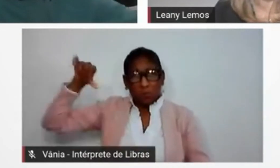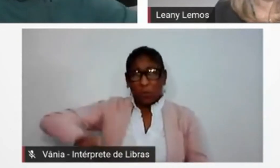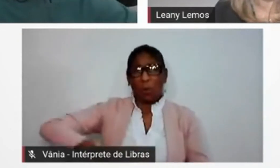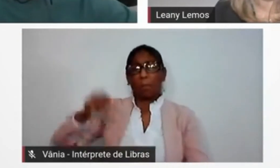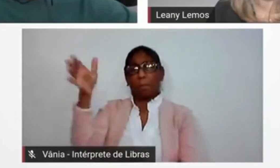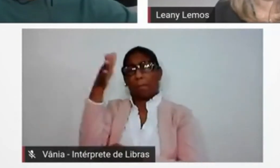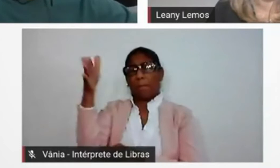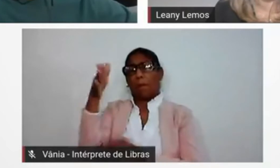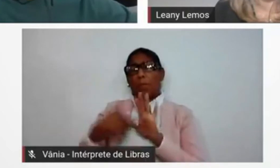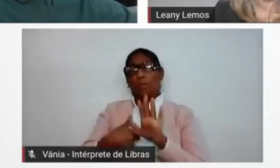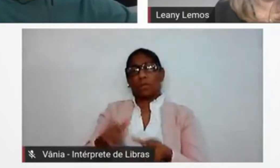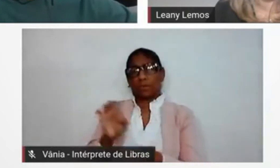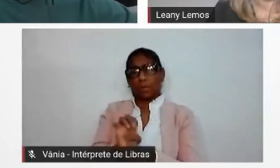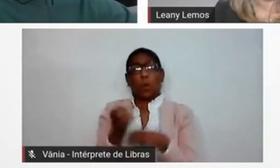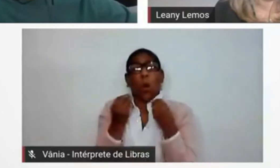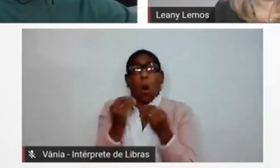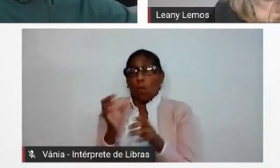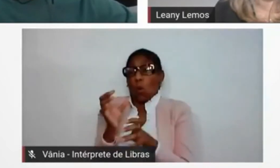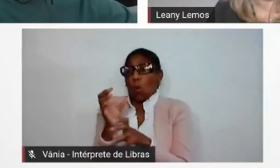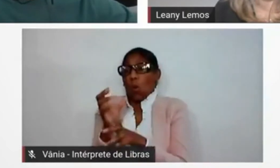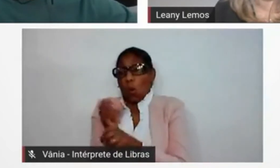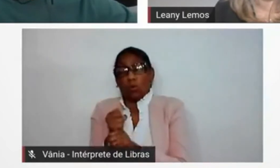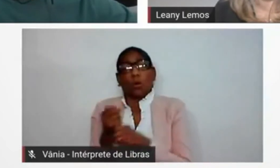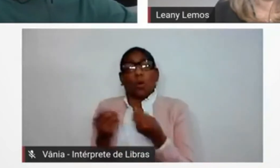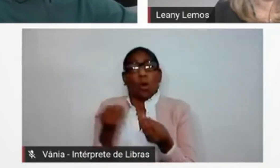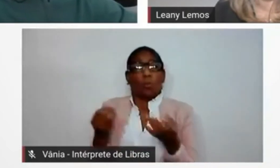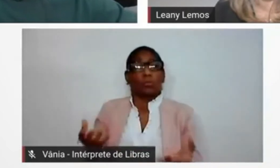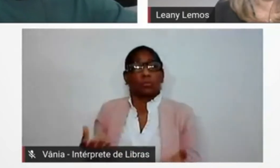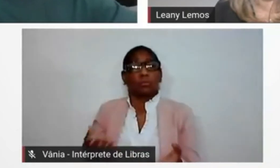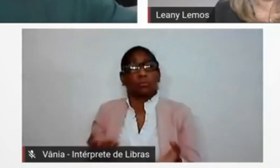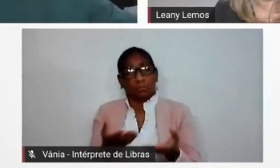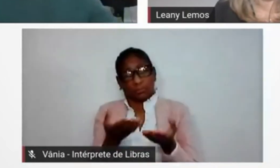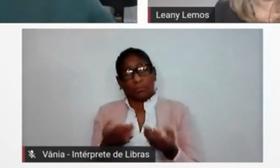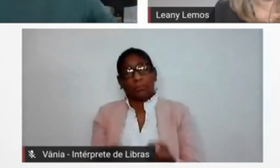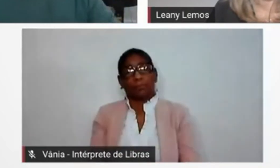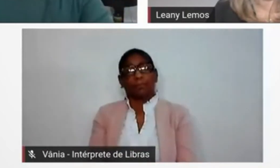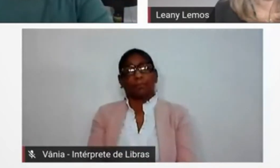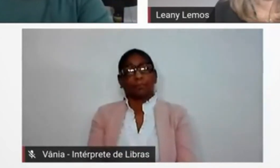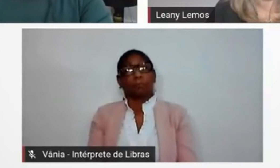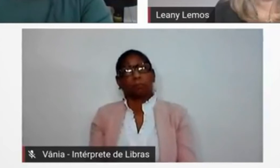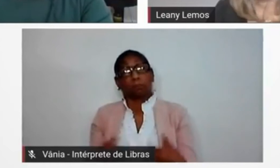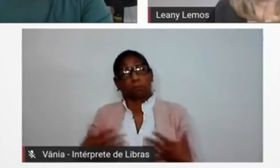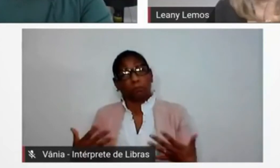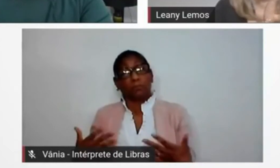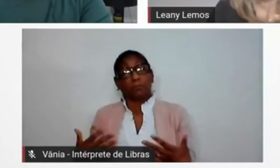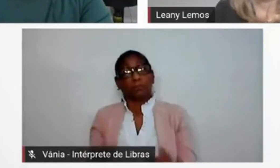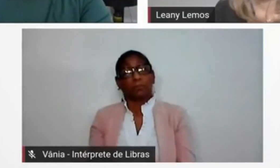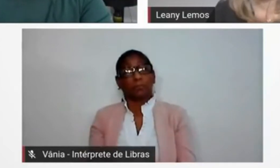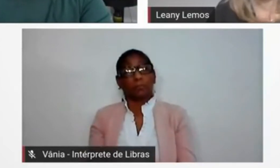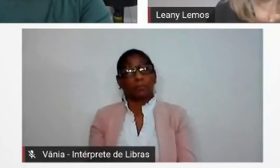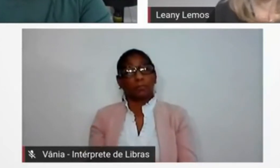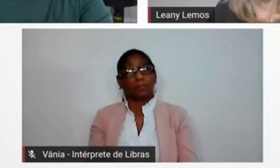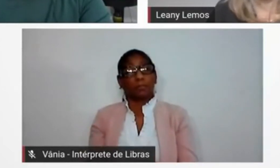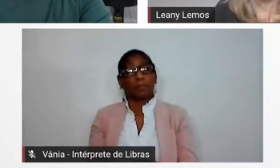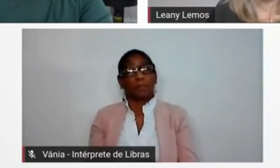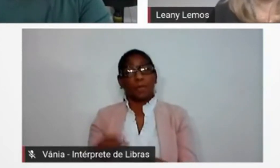divulgado pelo Estado. Como essa conta será fechada? Bons indicadores com maiores restrições? Olha, Lucas, acho que